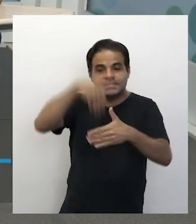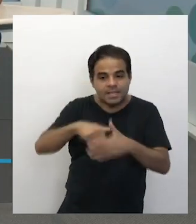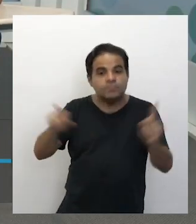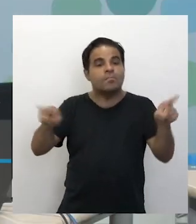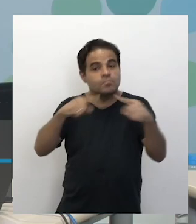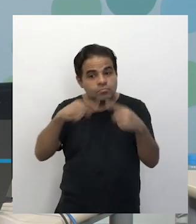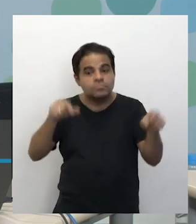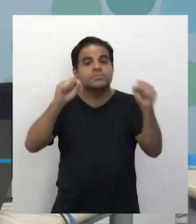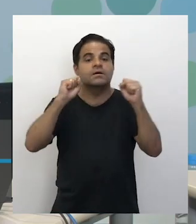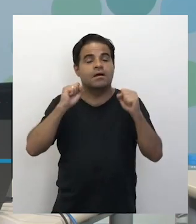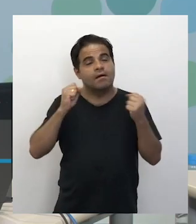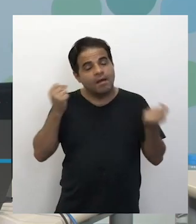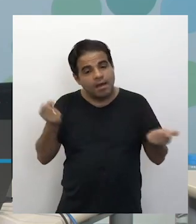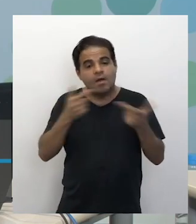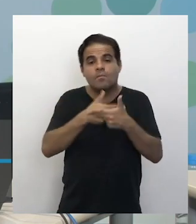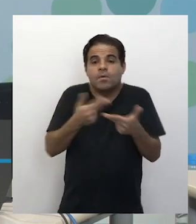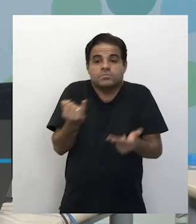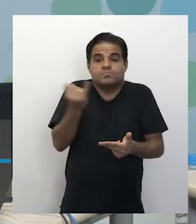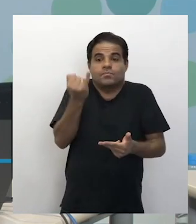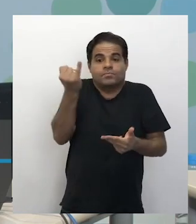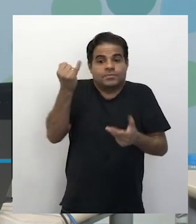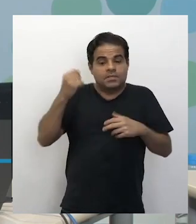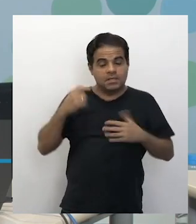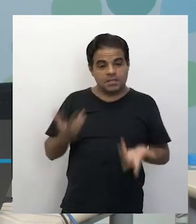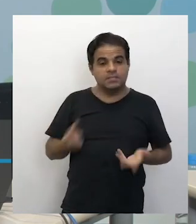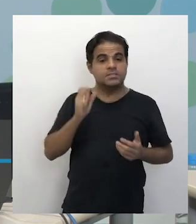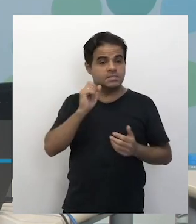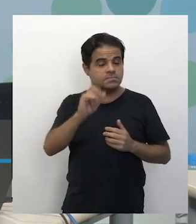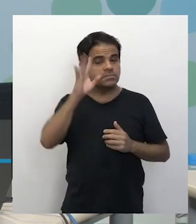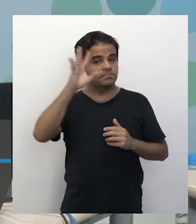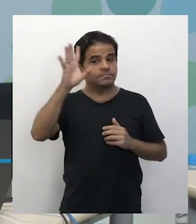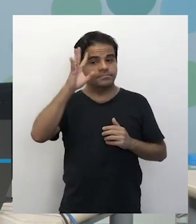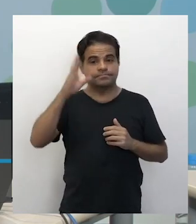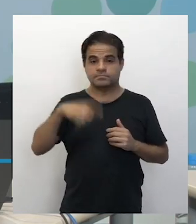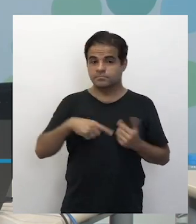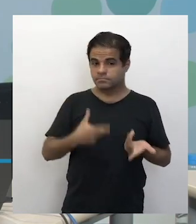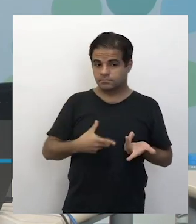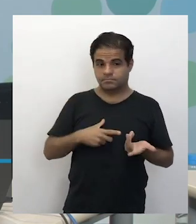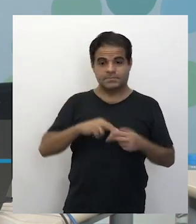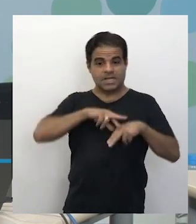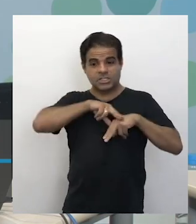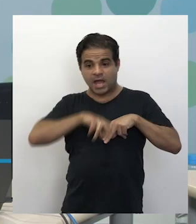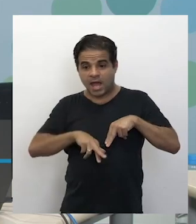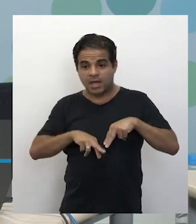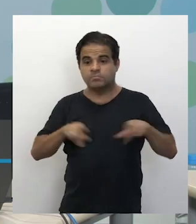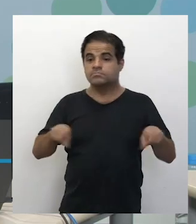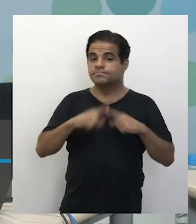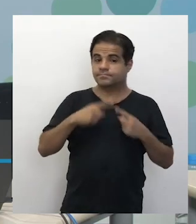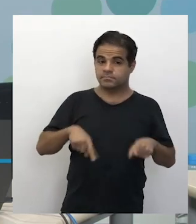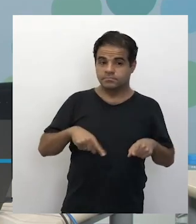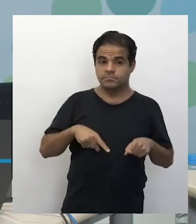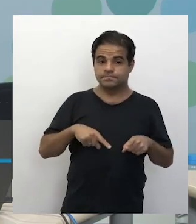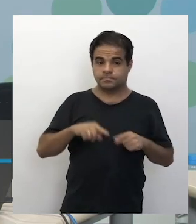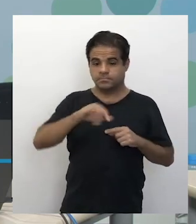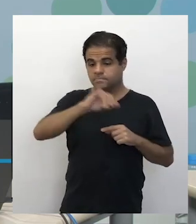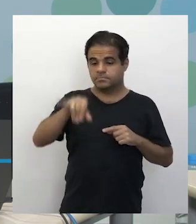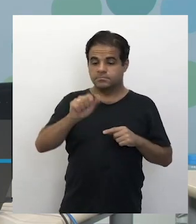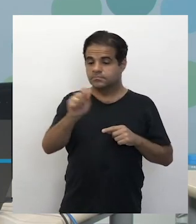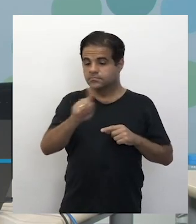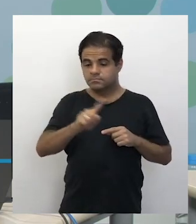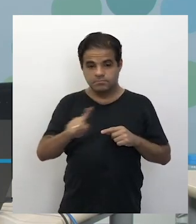música, às vezes, ela é uma coisa essencial. Principalmente se você for pensar em gêneros musicais como jazz e blues, que